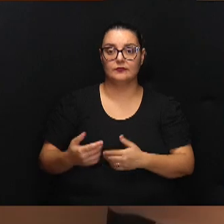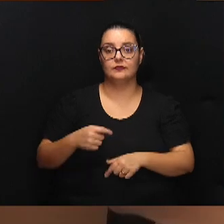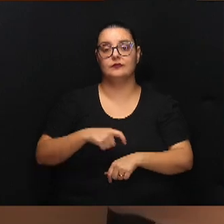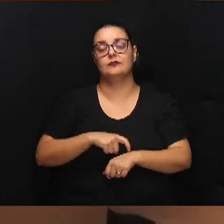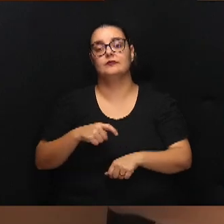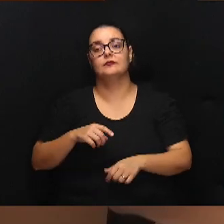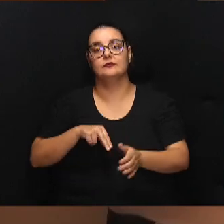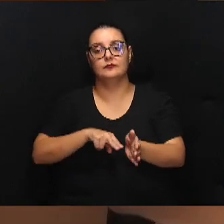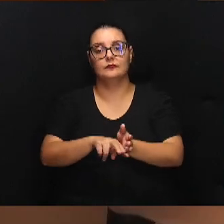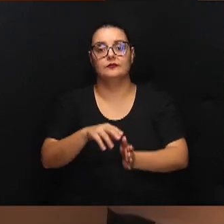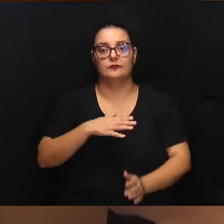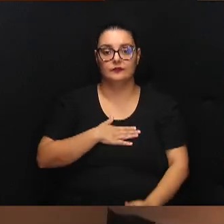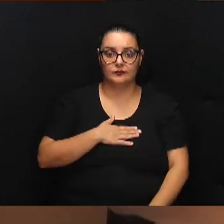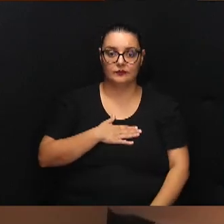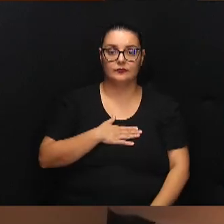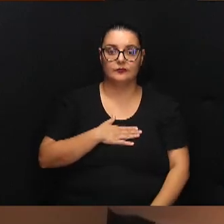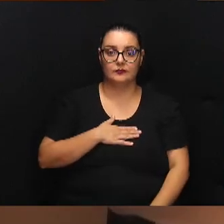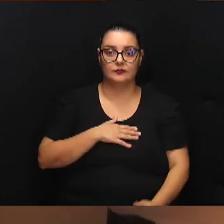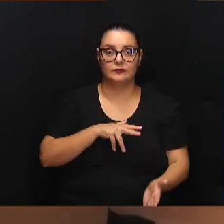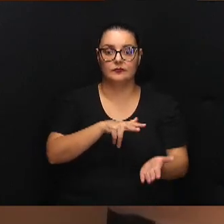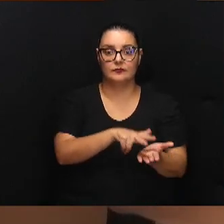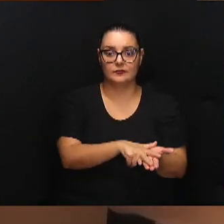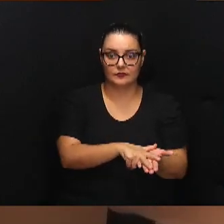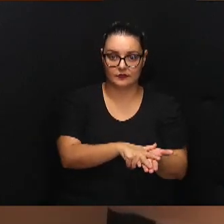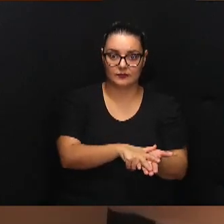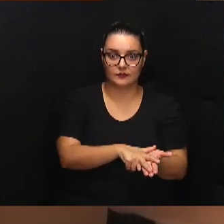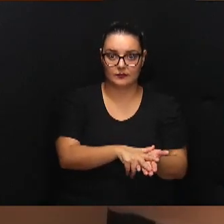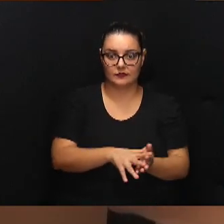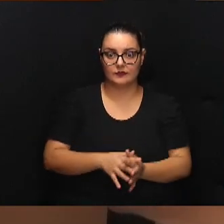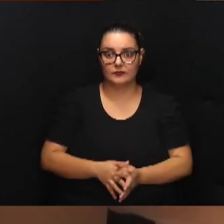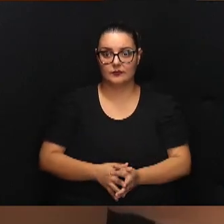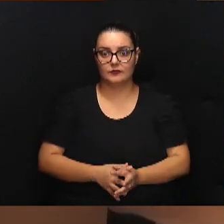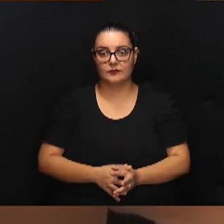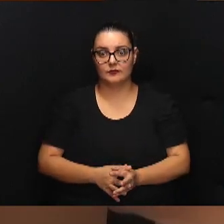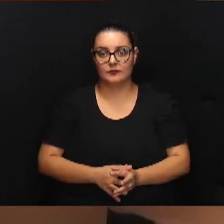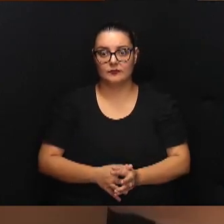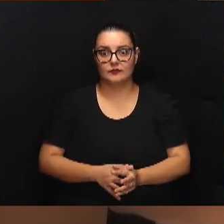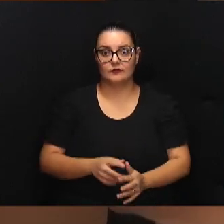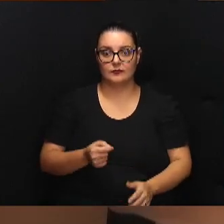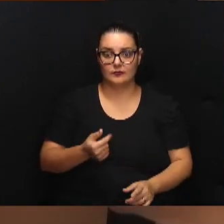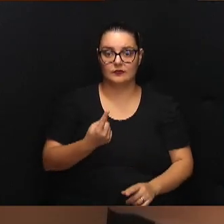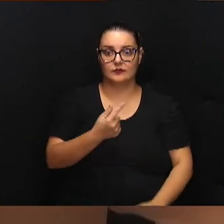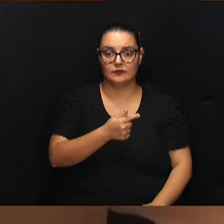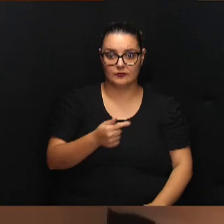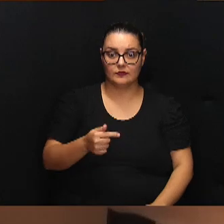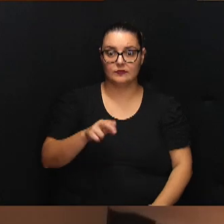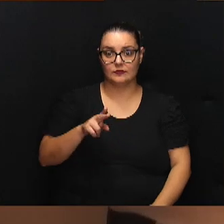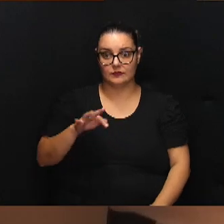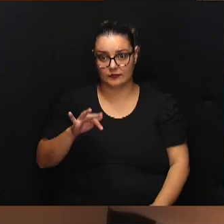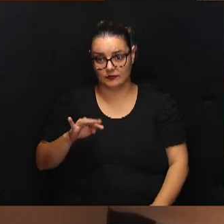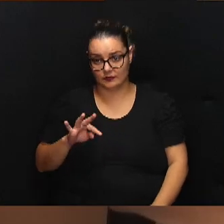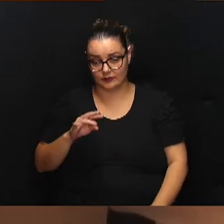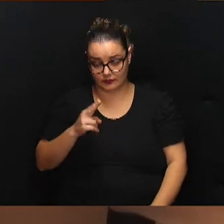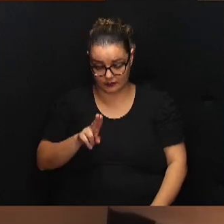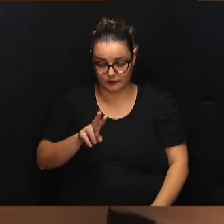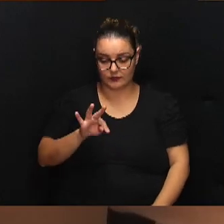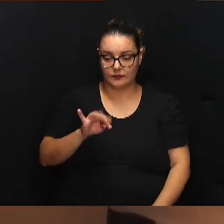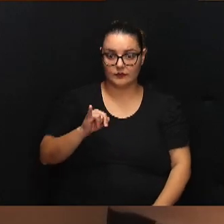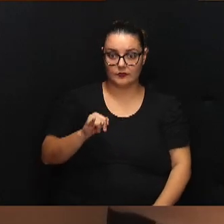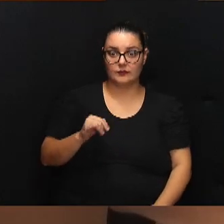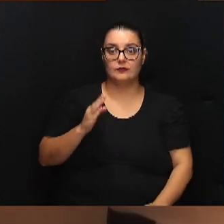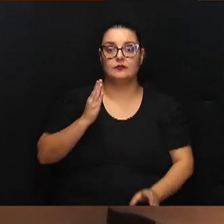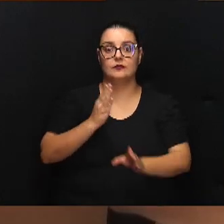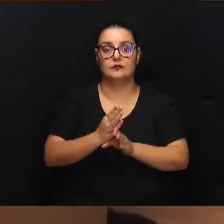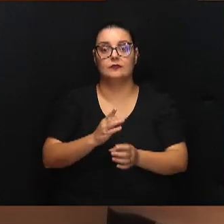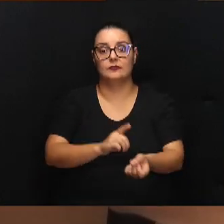meu diagnóstico, estive internada por quase uma semana na UTI, até que se descobrisse o diabetes.